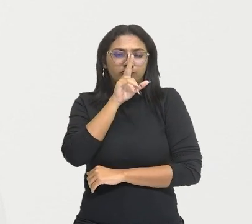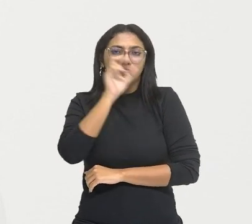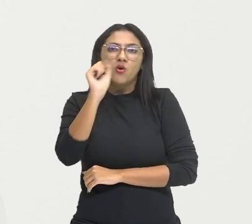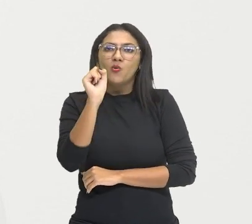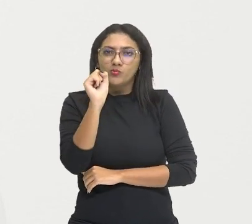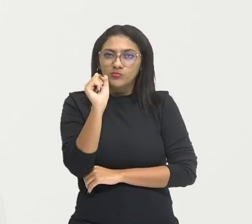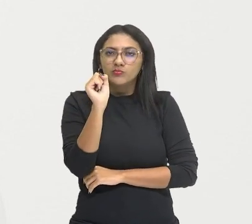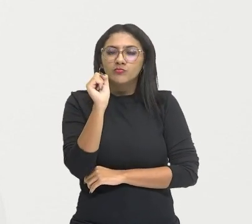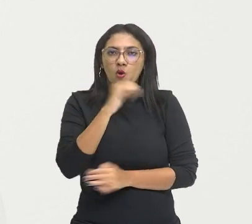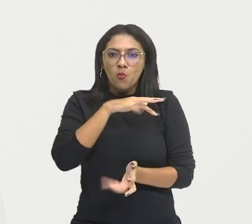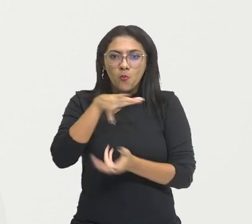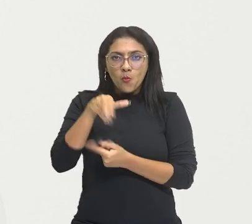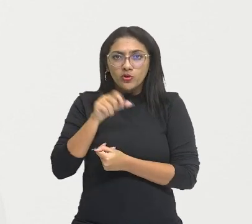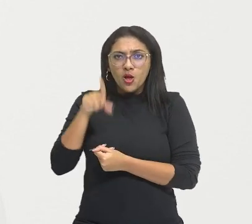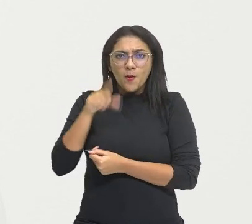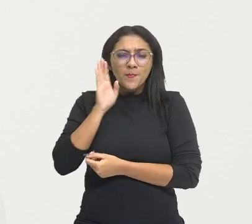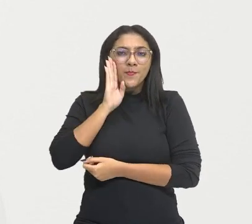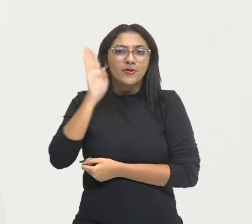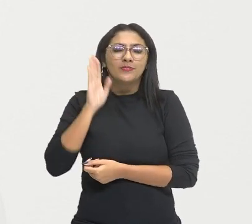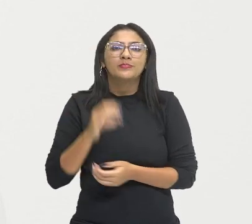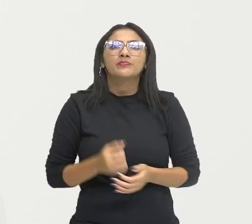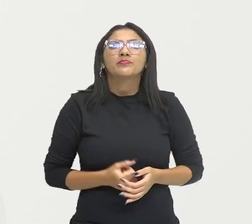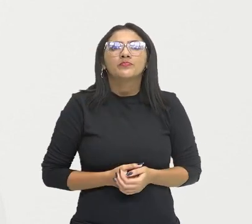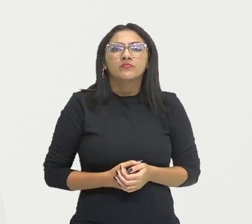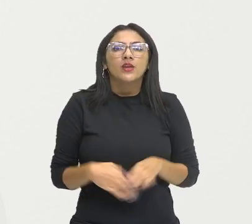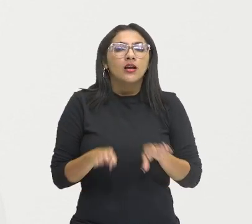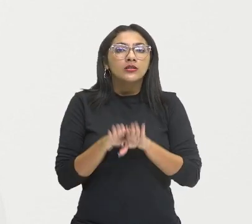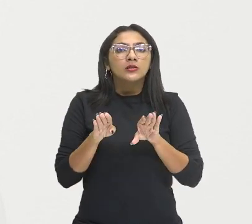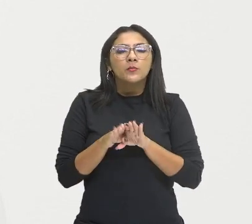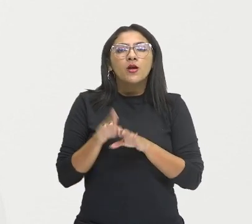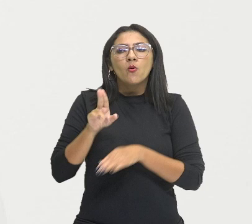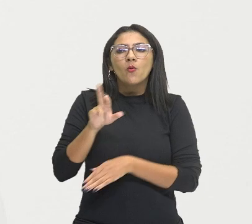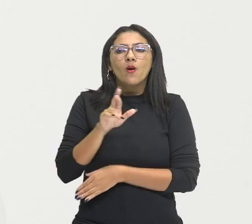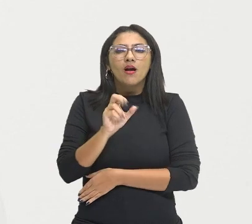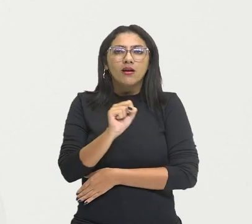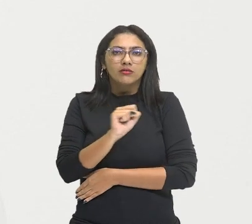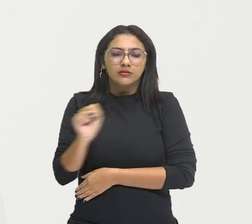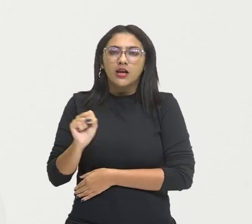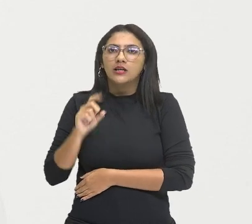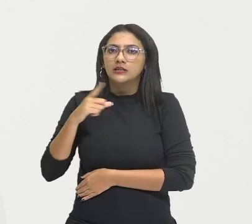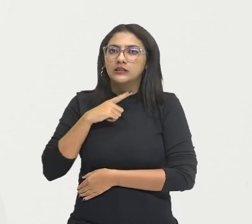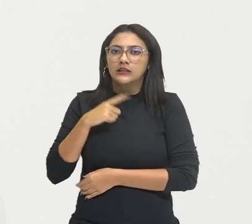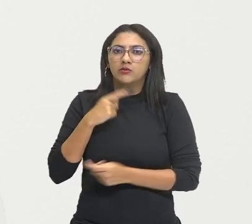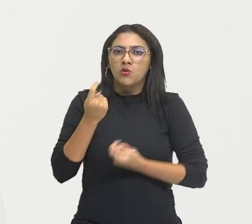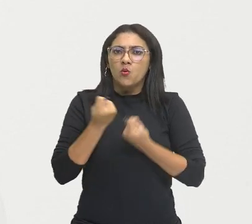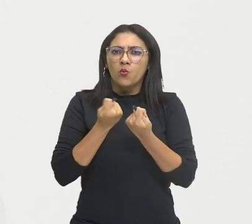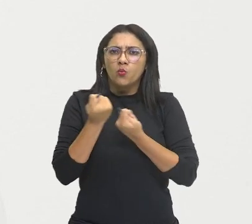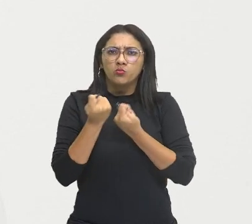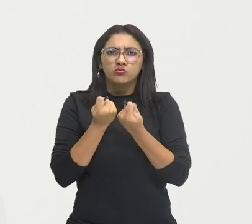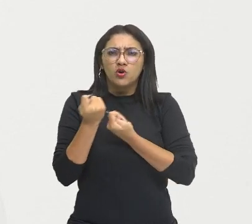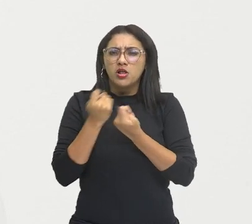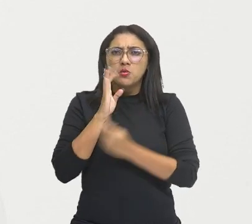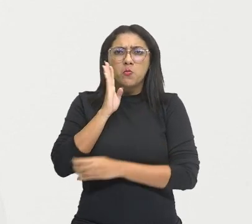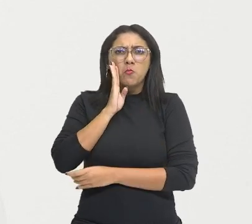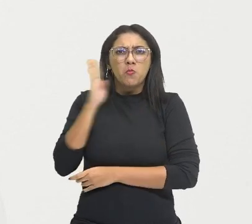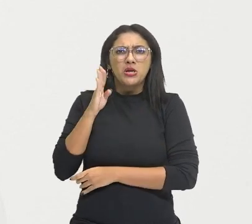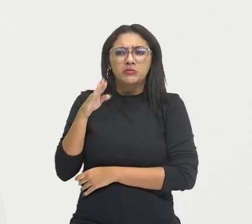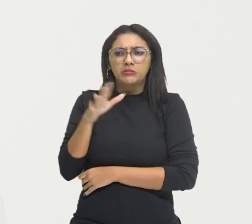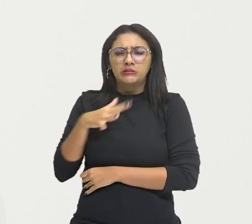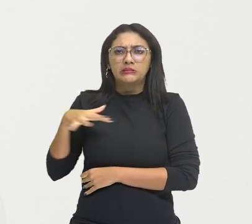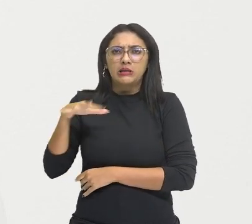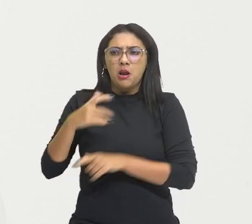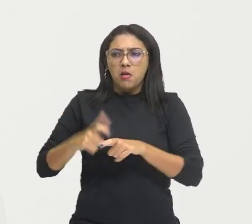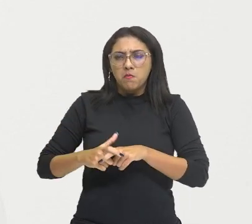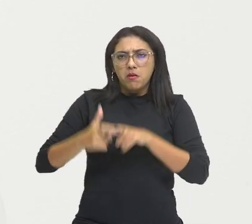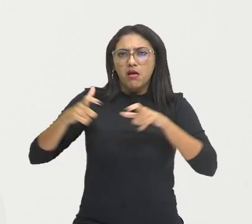ideia, tá? Além disso, turma, a União Soviética, ela saiu controlando quase metade do continente europeu. É muita